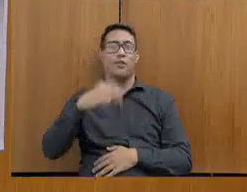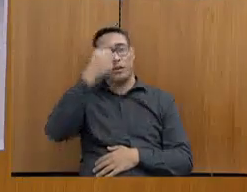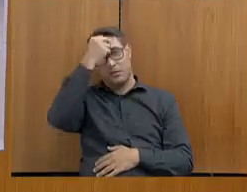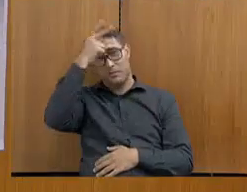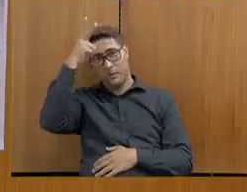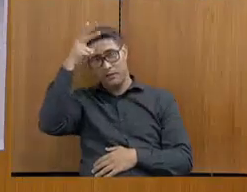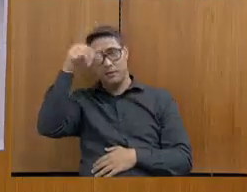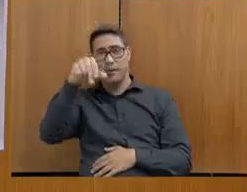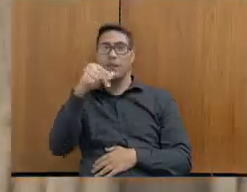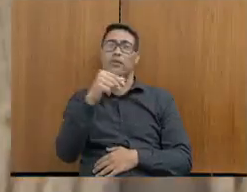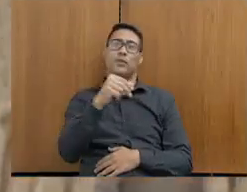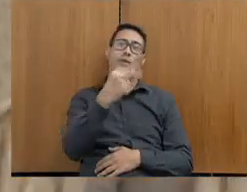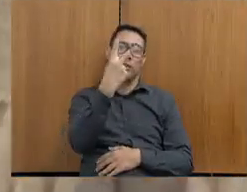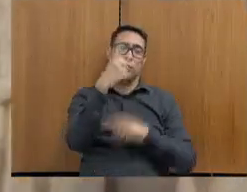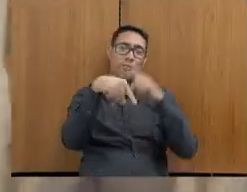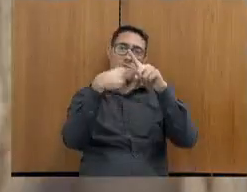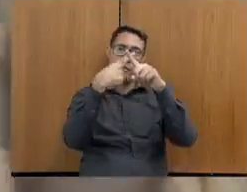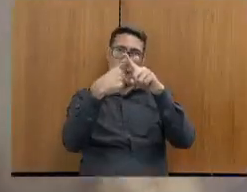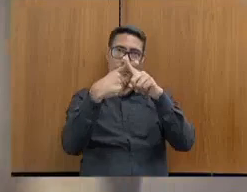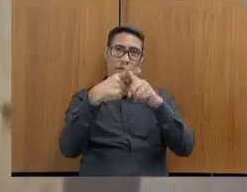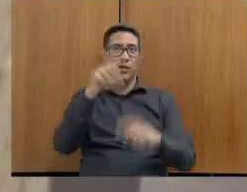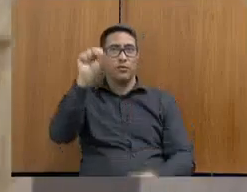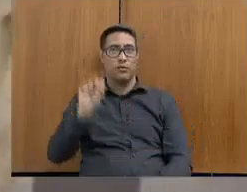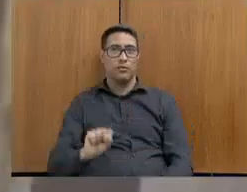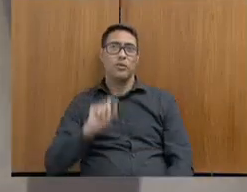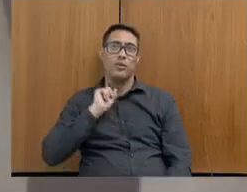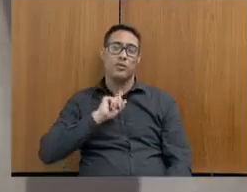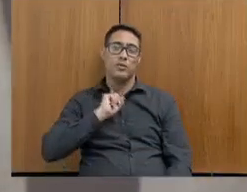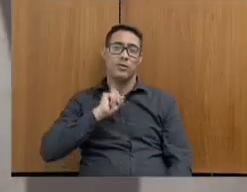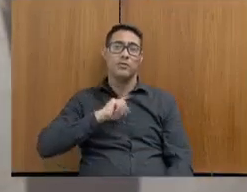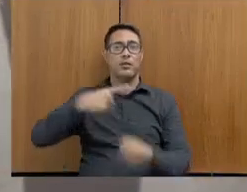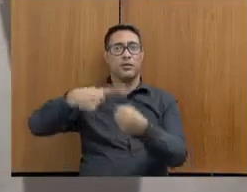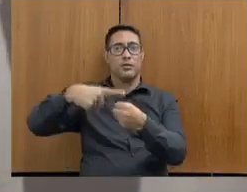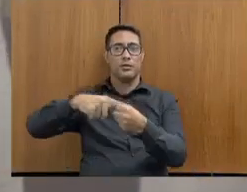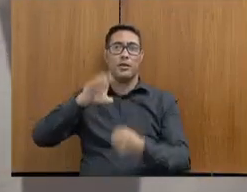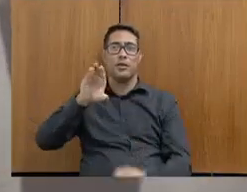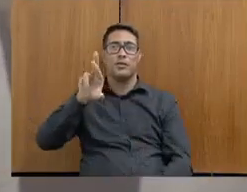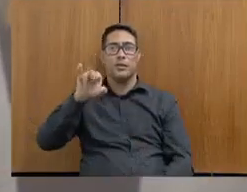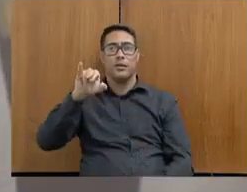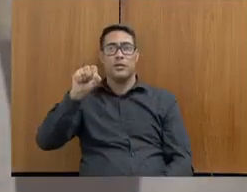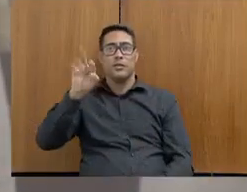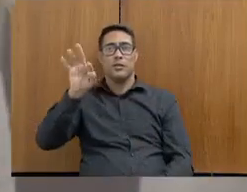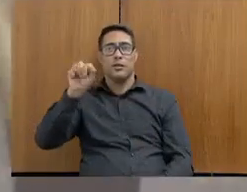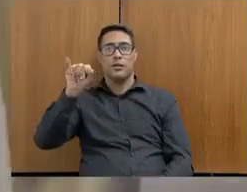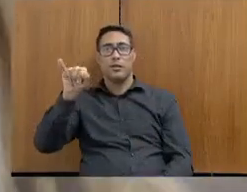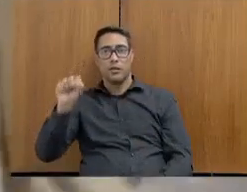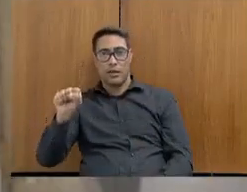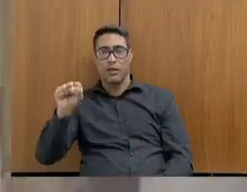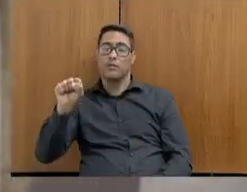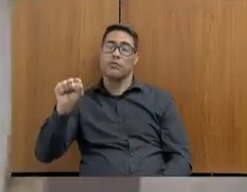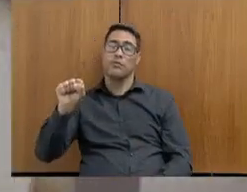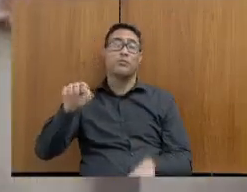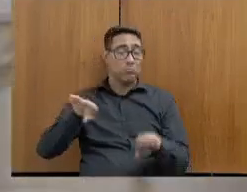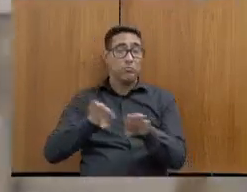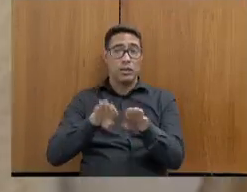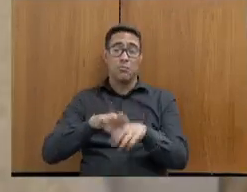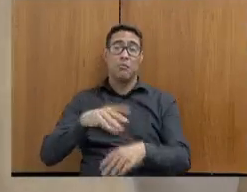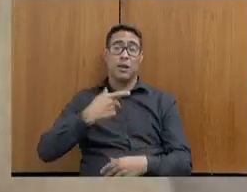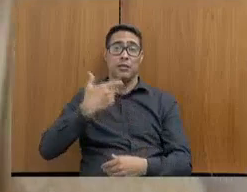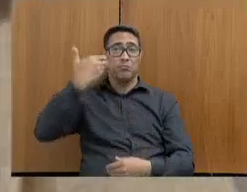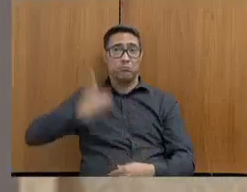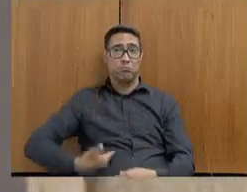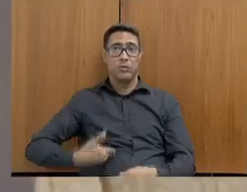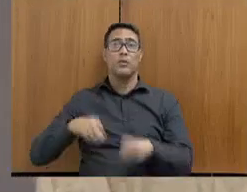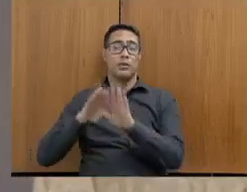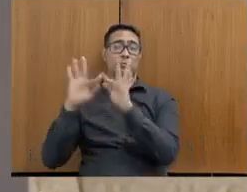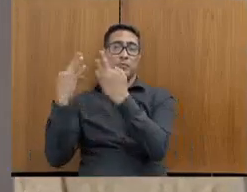por dois mandatos no sul de Minas na cidade de cristais e pelas referências da minha pessoa e a minha família quantas perguntas